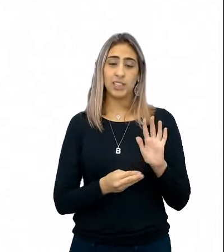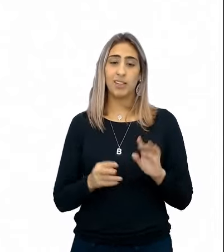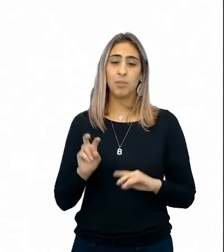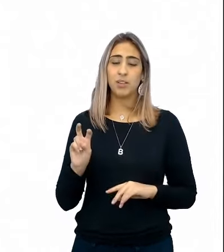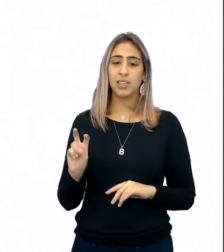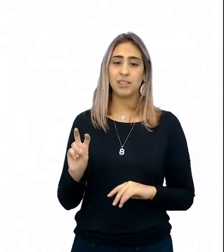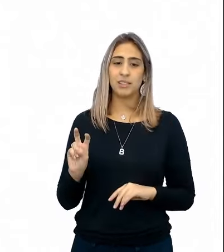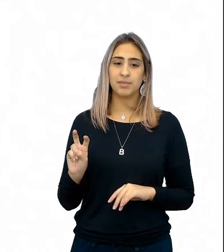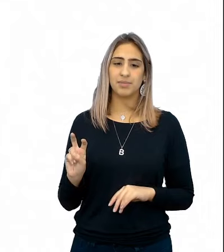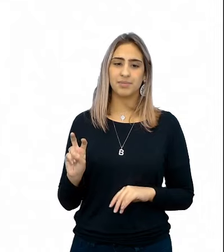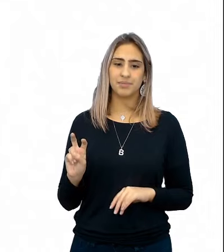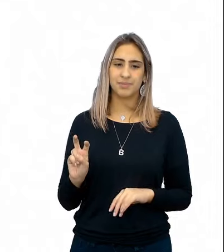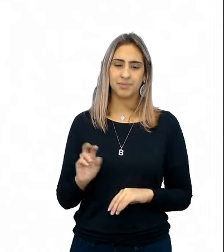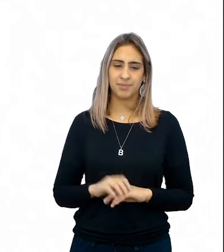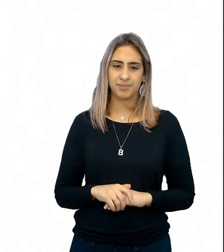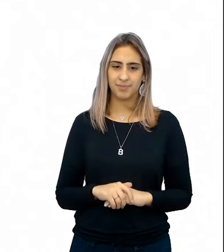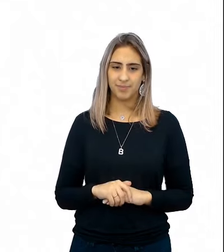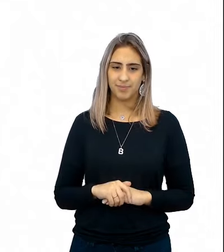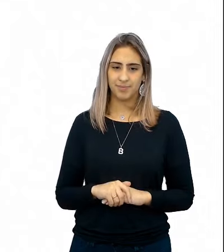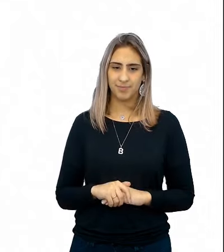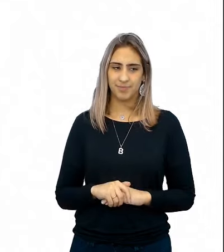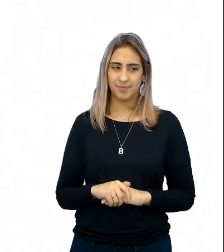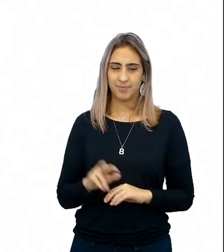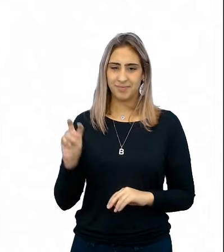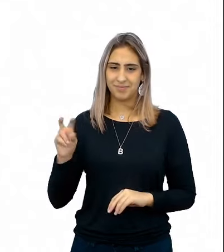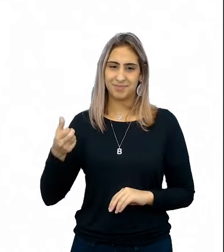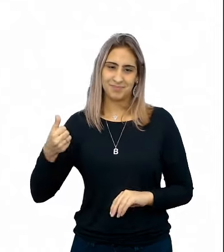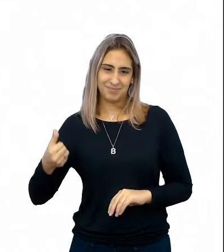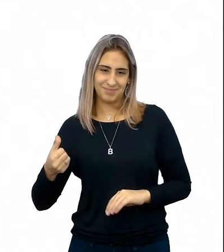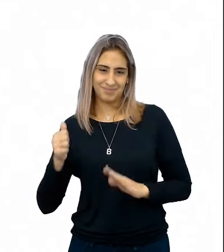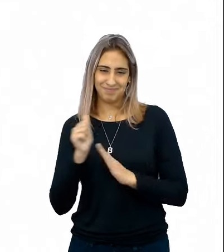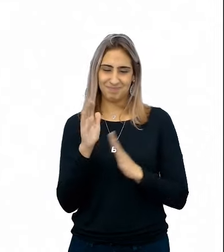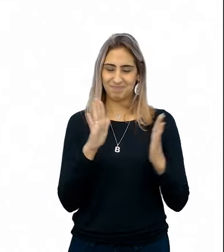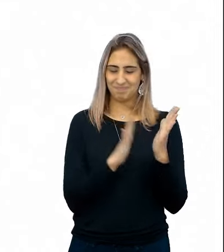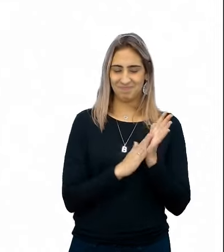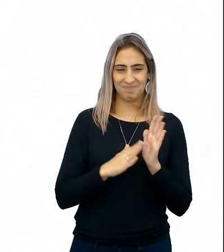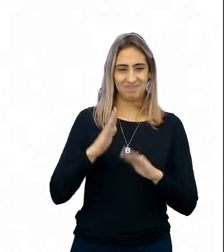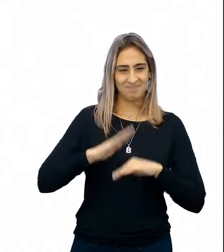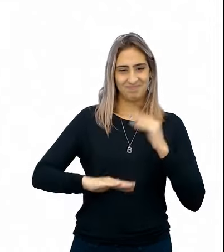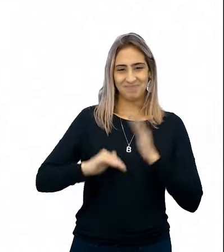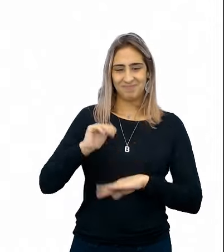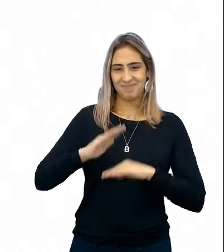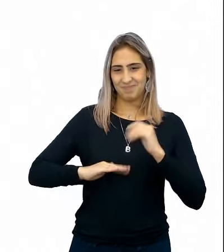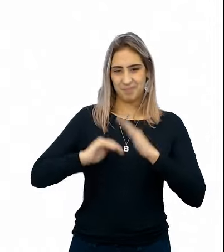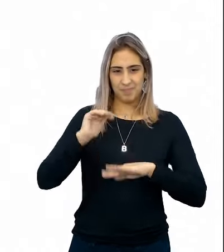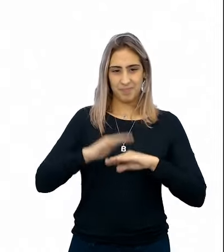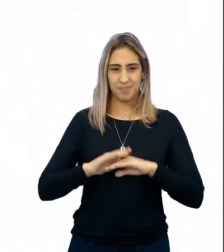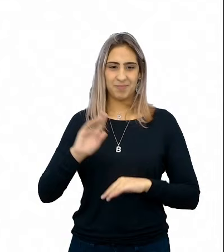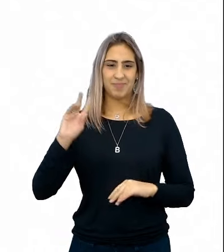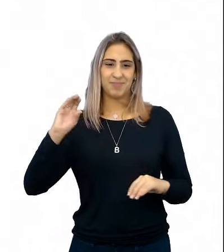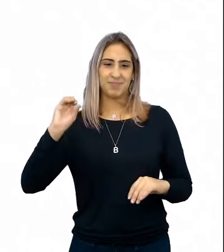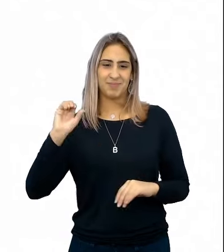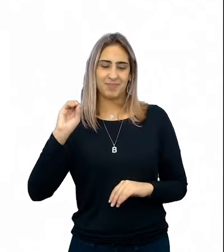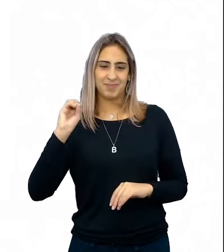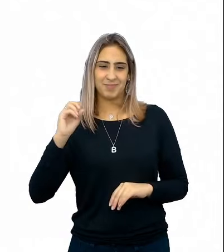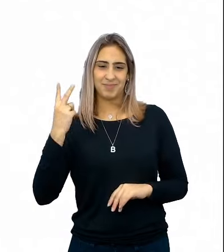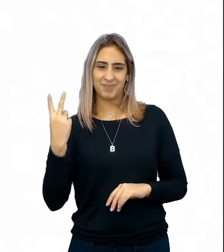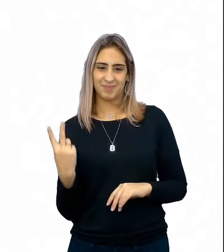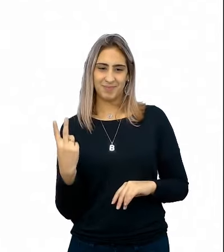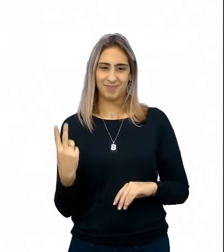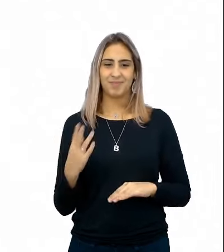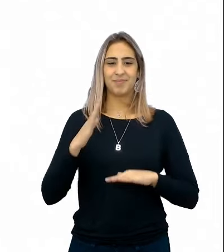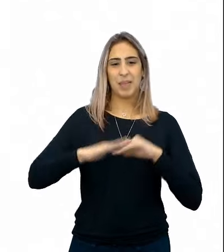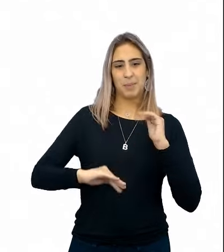que apontam para a contagem, mas que utiliza uma tabela